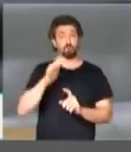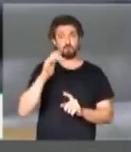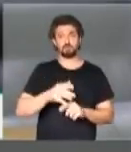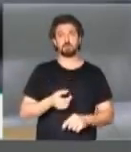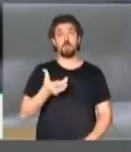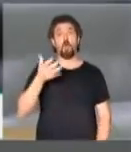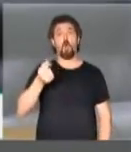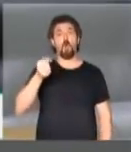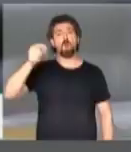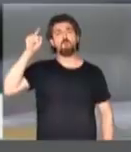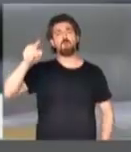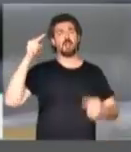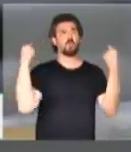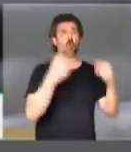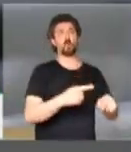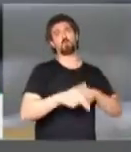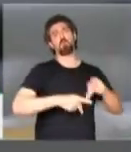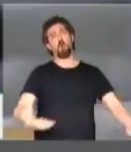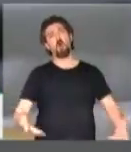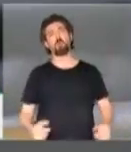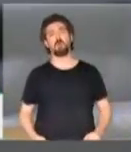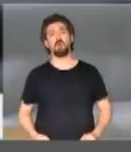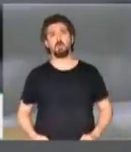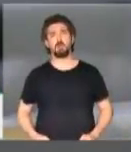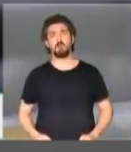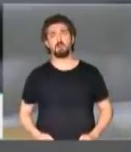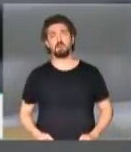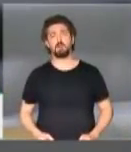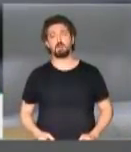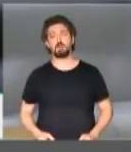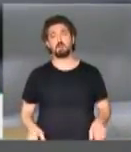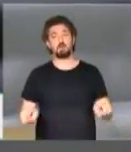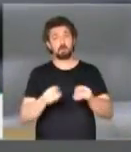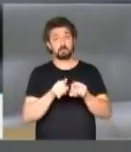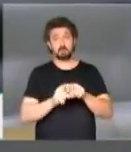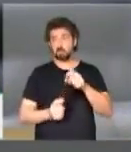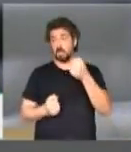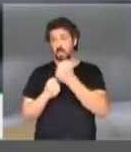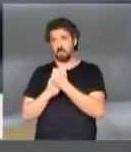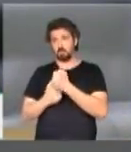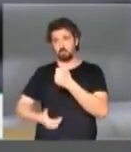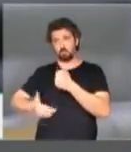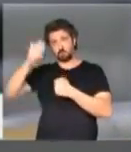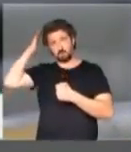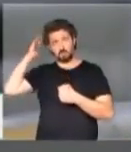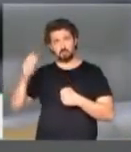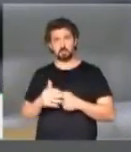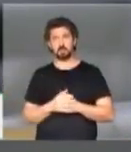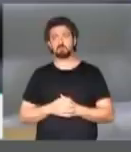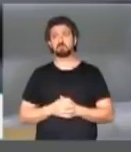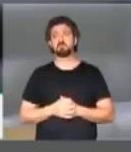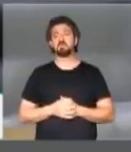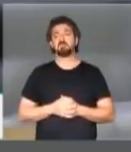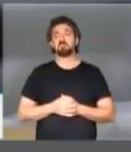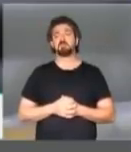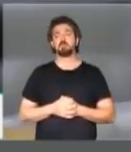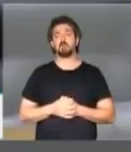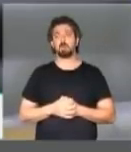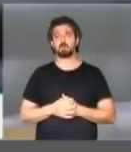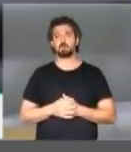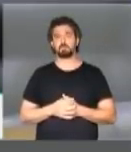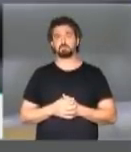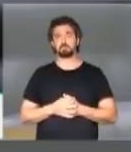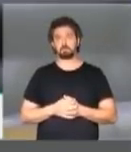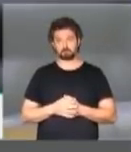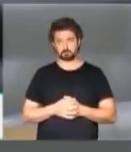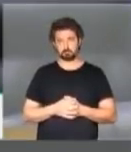uma covardia com os mais pobres, presidente. Ao mesmo tempo que apoiou o Temer... Para concluir. Ao